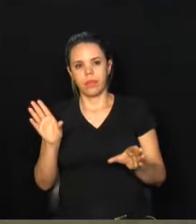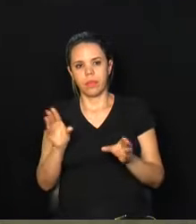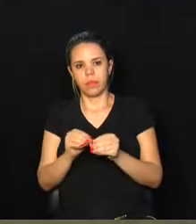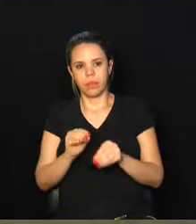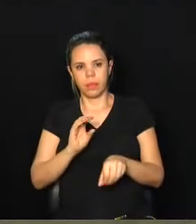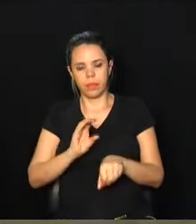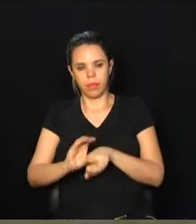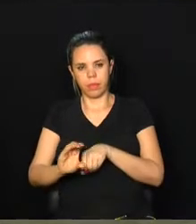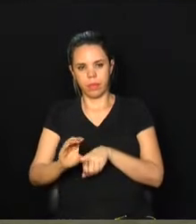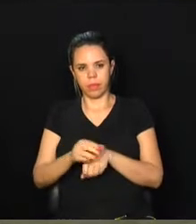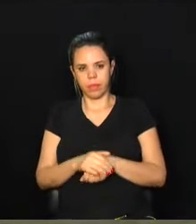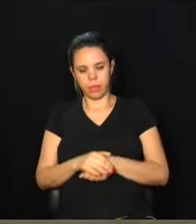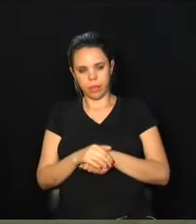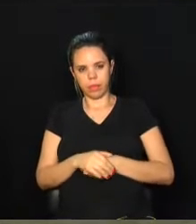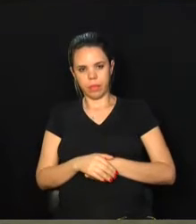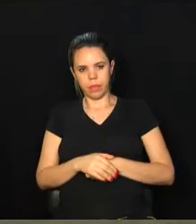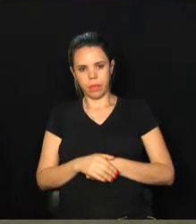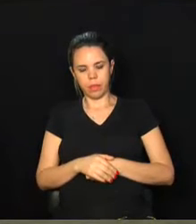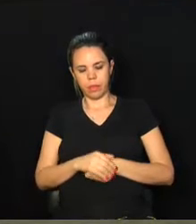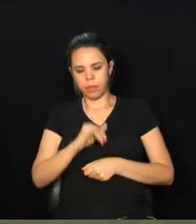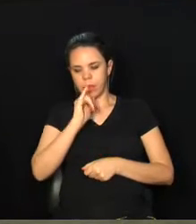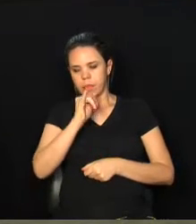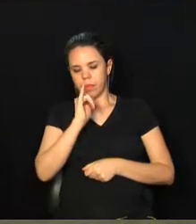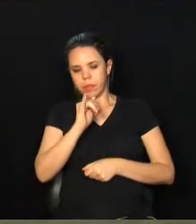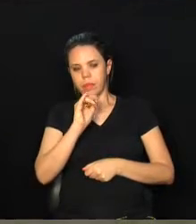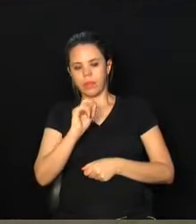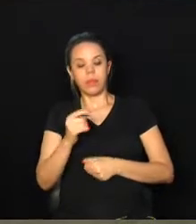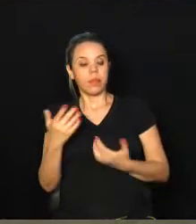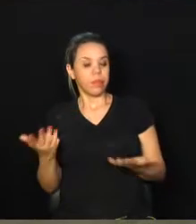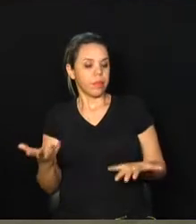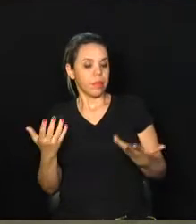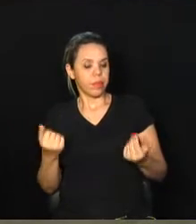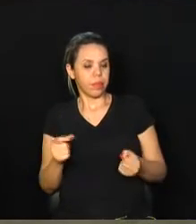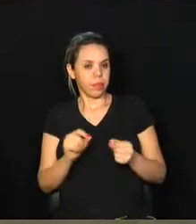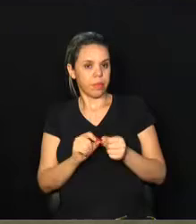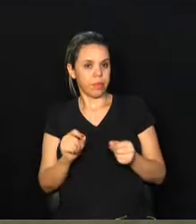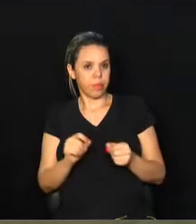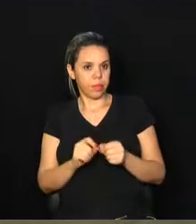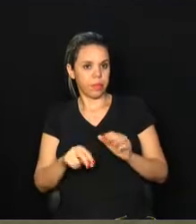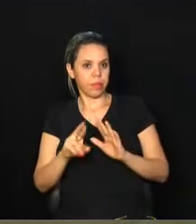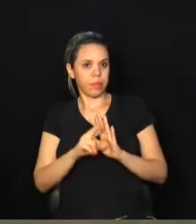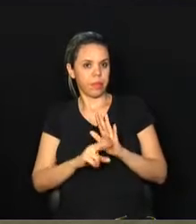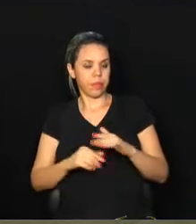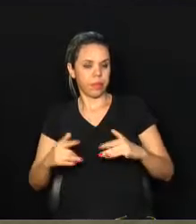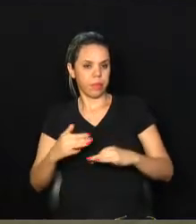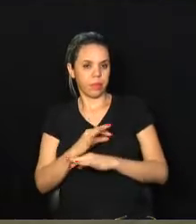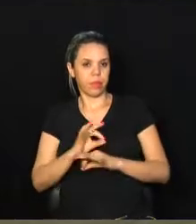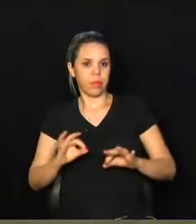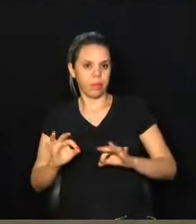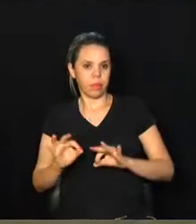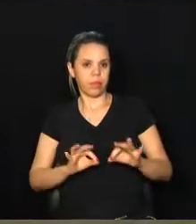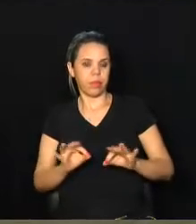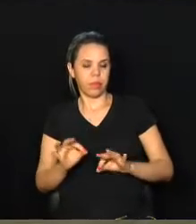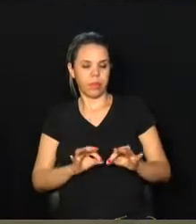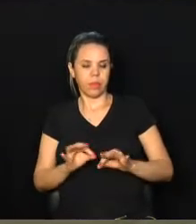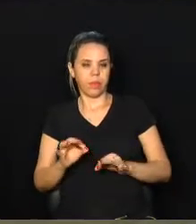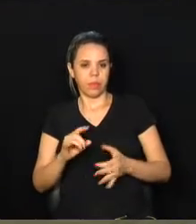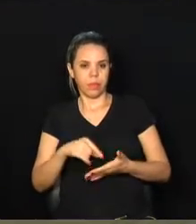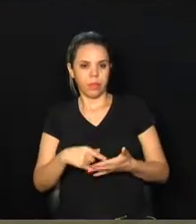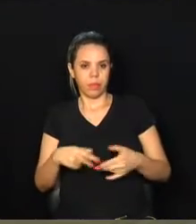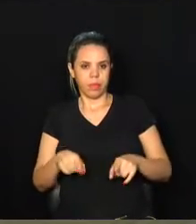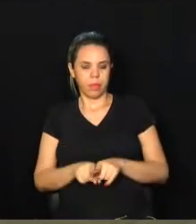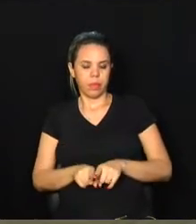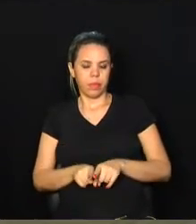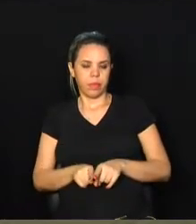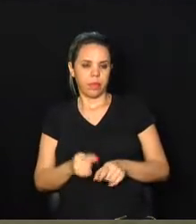curso, eu falei, cara, vamos fazer parâmetros urbanísticos para licenciamento